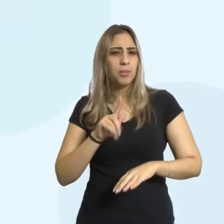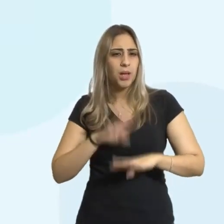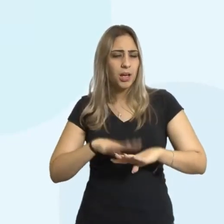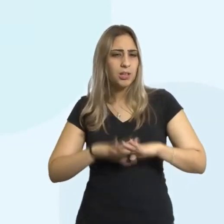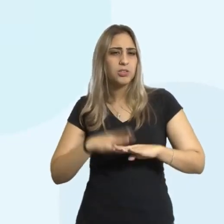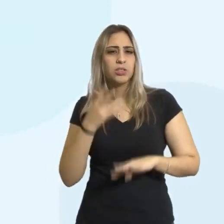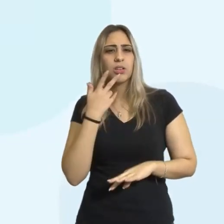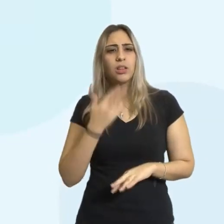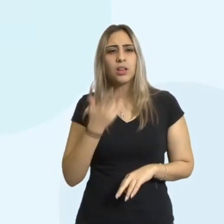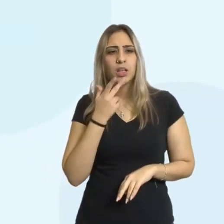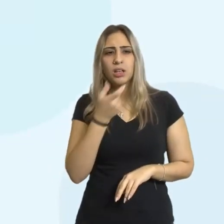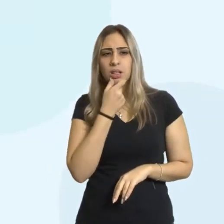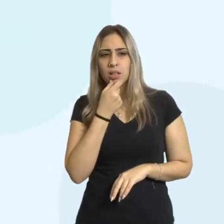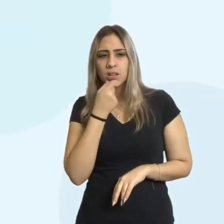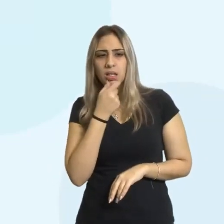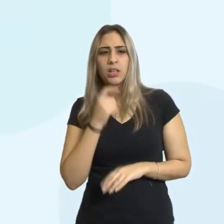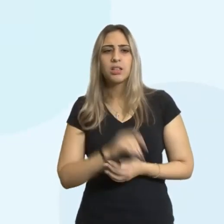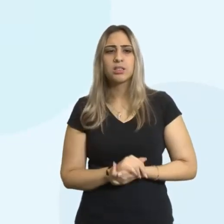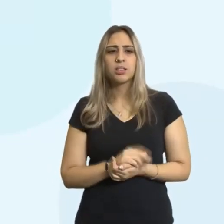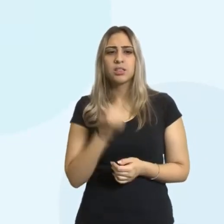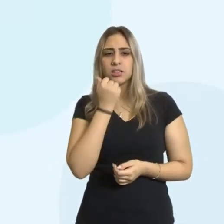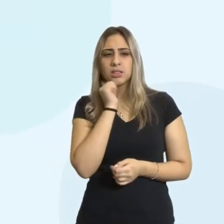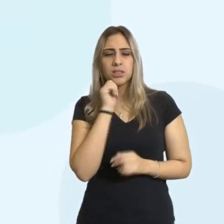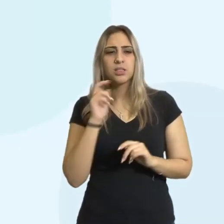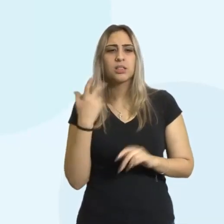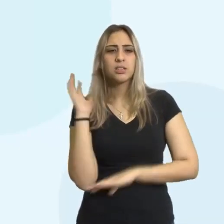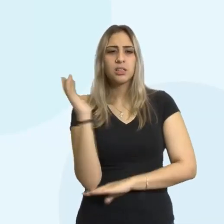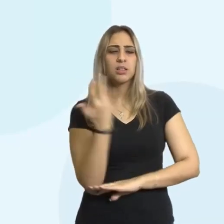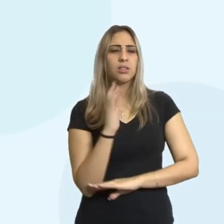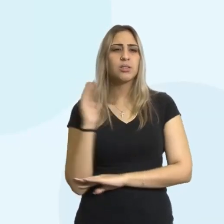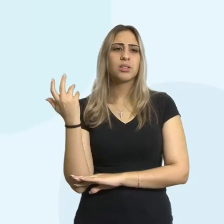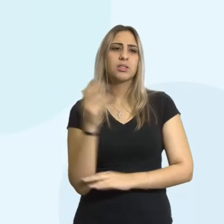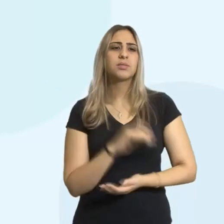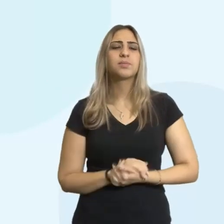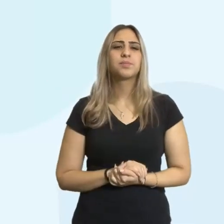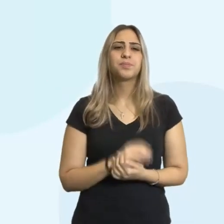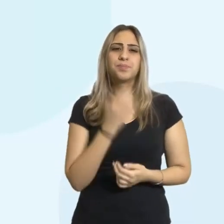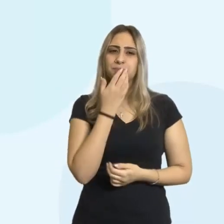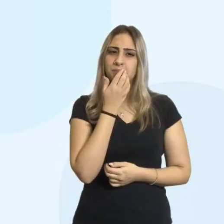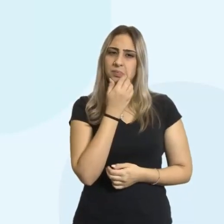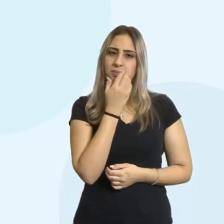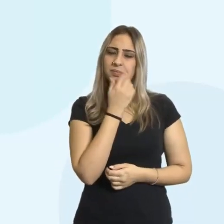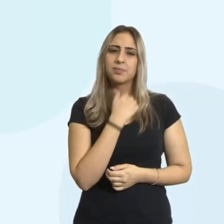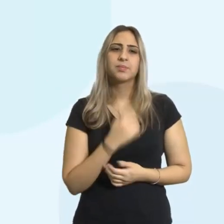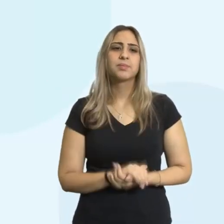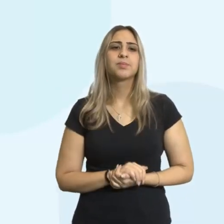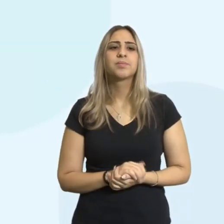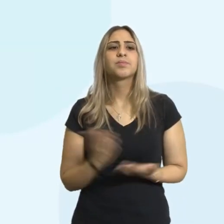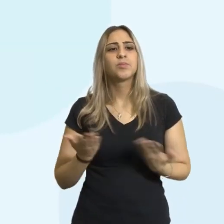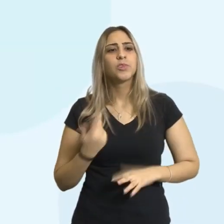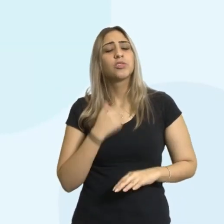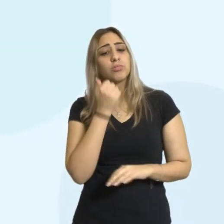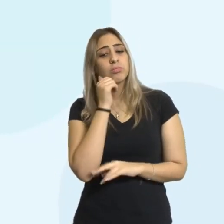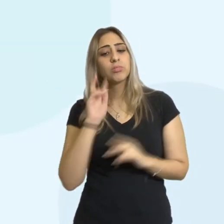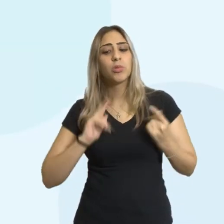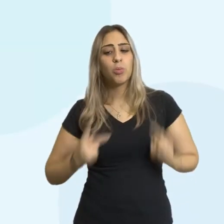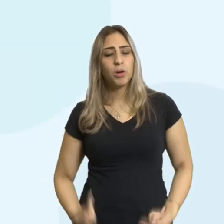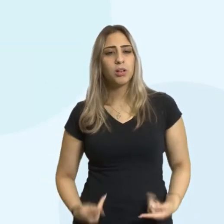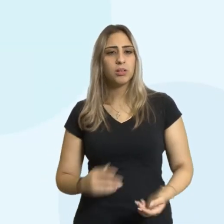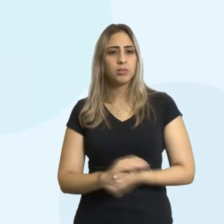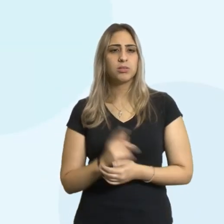linguagens e geral linguagens e Ciências da Natureza e hoje o linguagem seres humanos